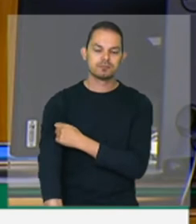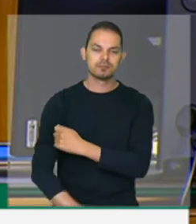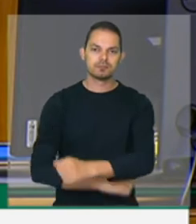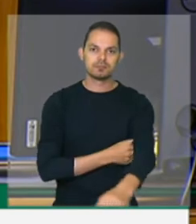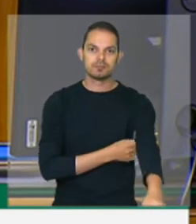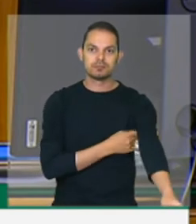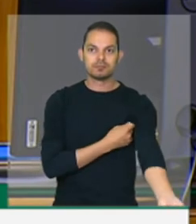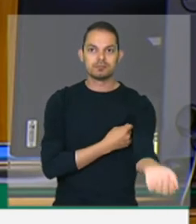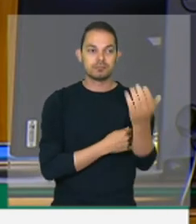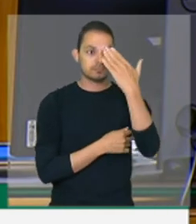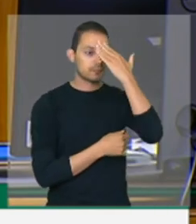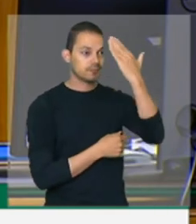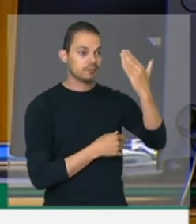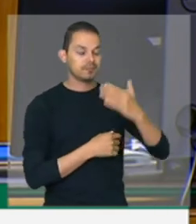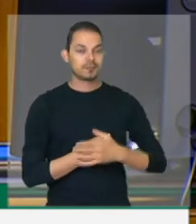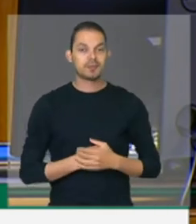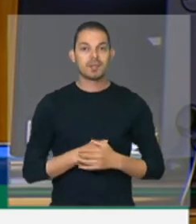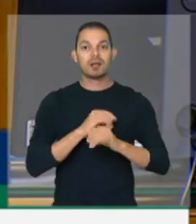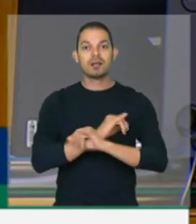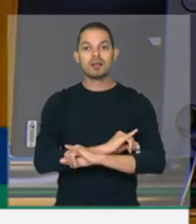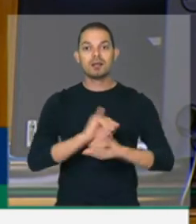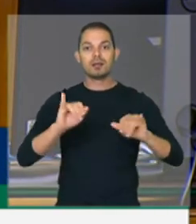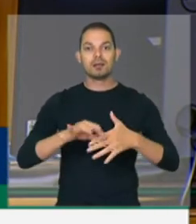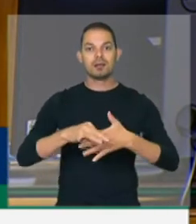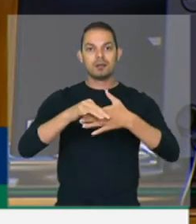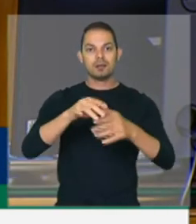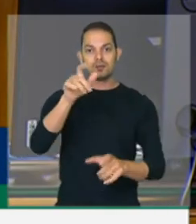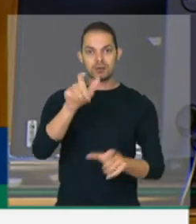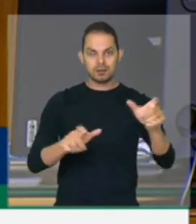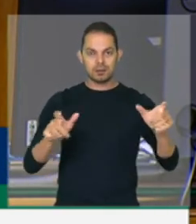Obrigado, deputado. Comunico aos líderes que, a